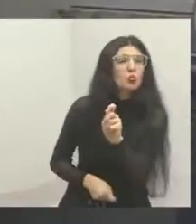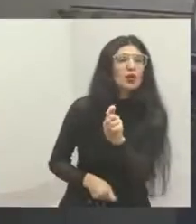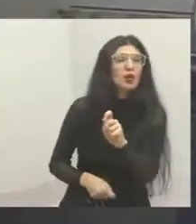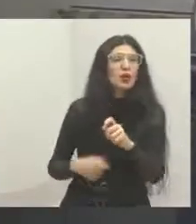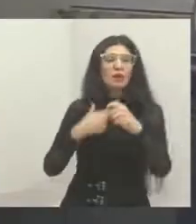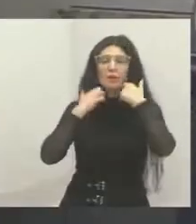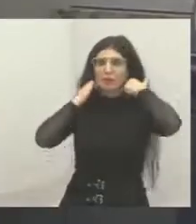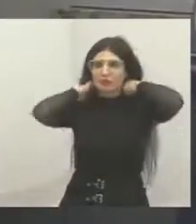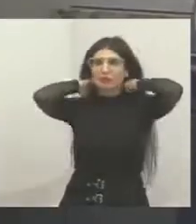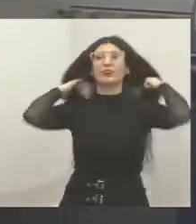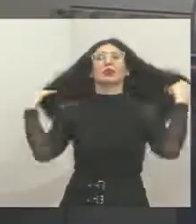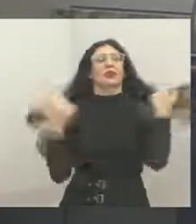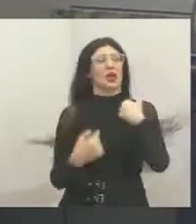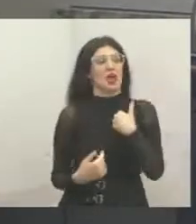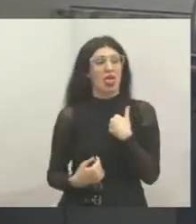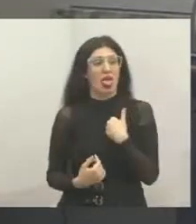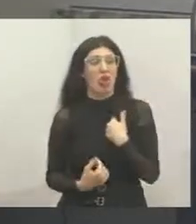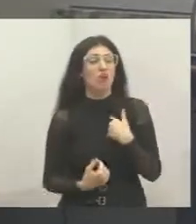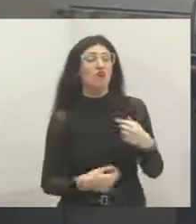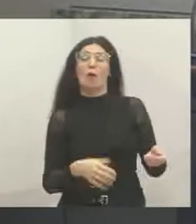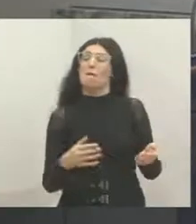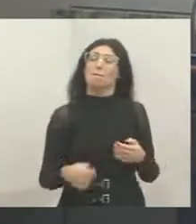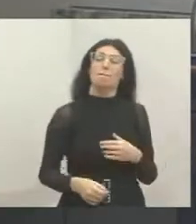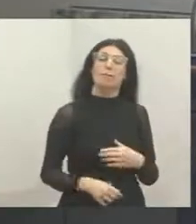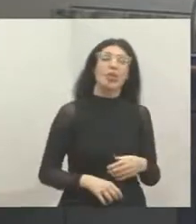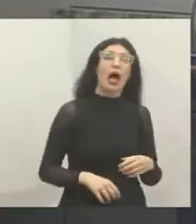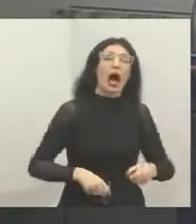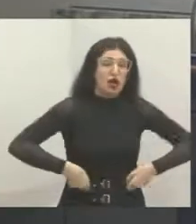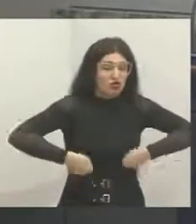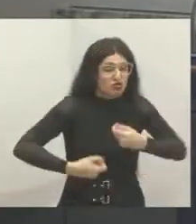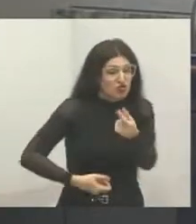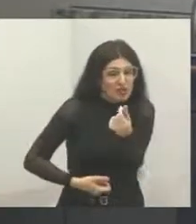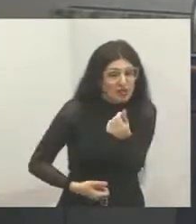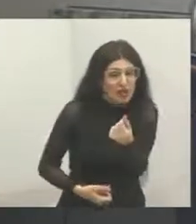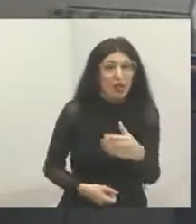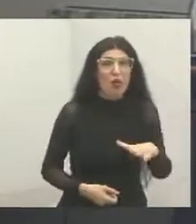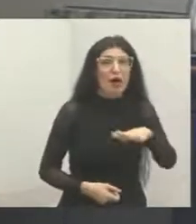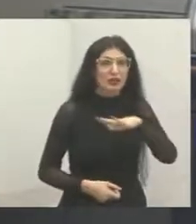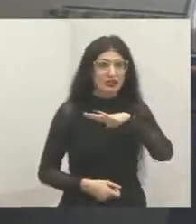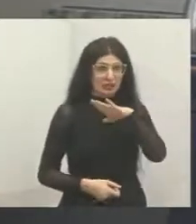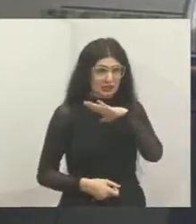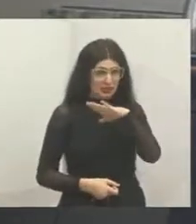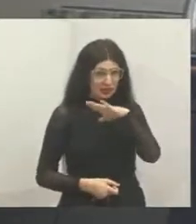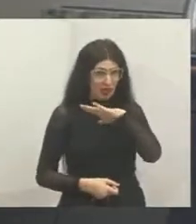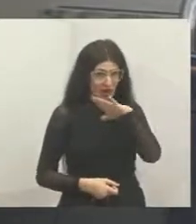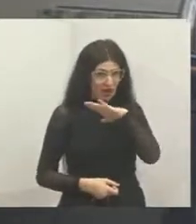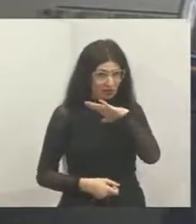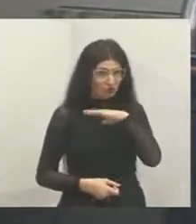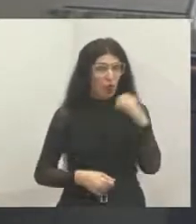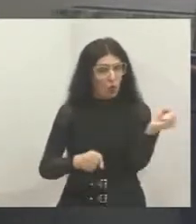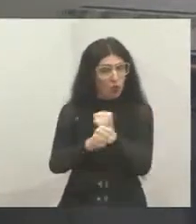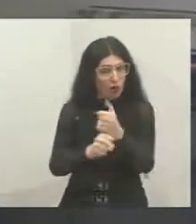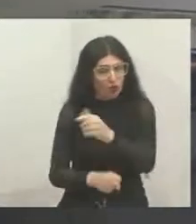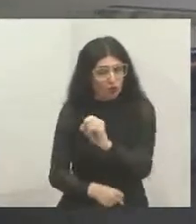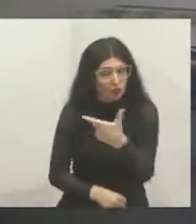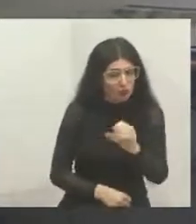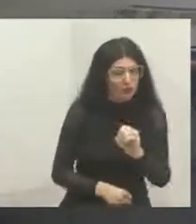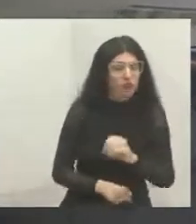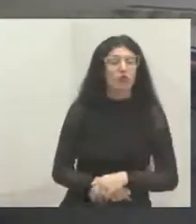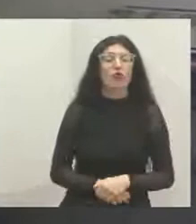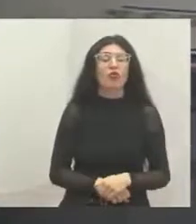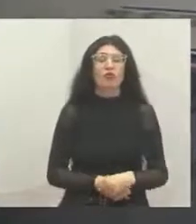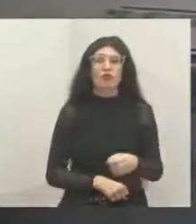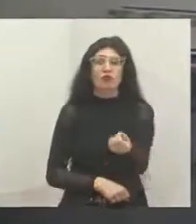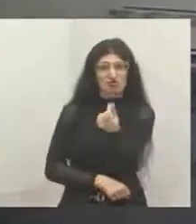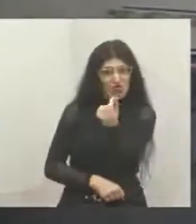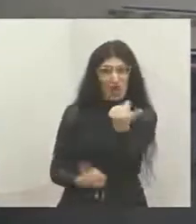eu vou repassar para o município o mesmo, para o ano de 2020, o mesmo valor que